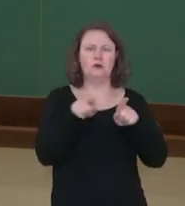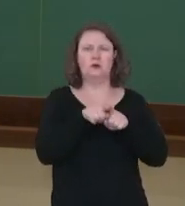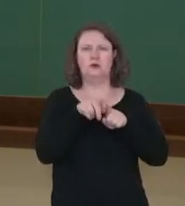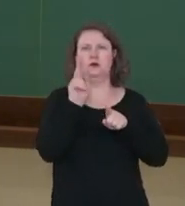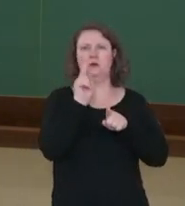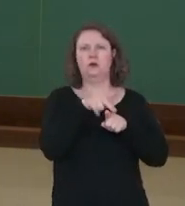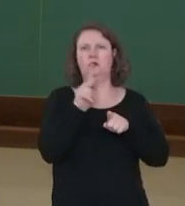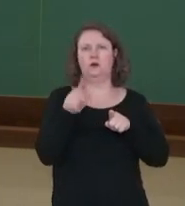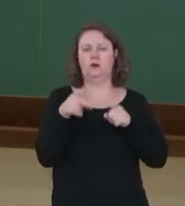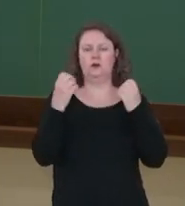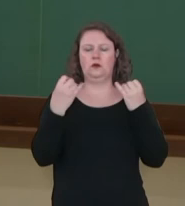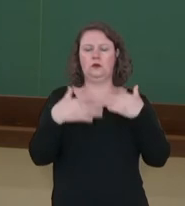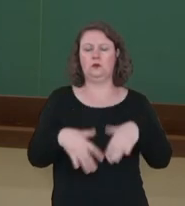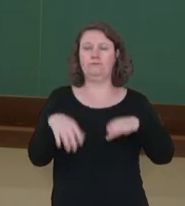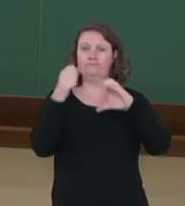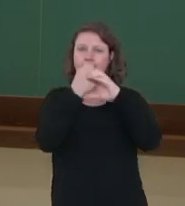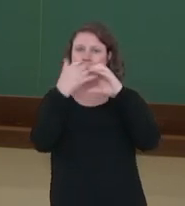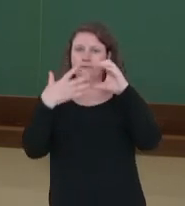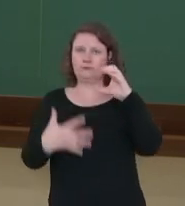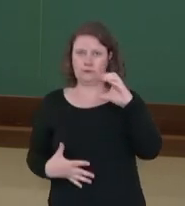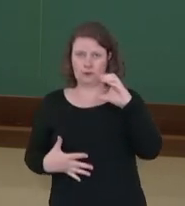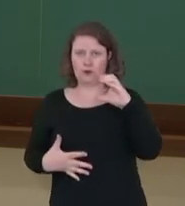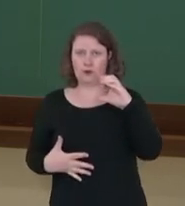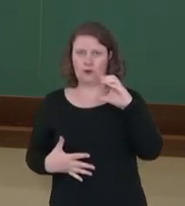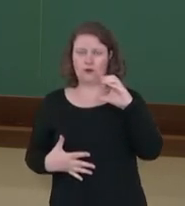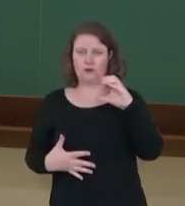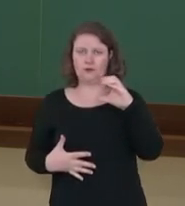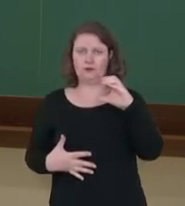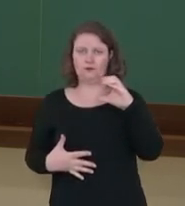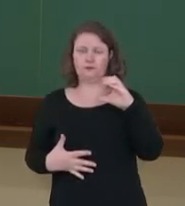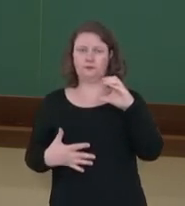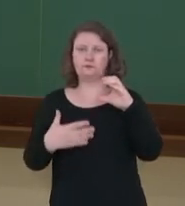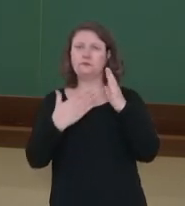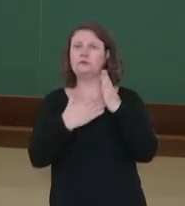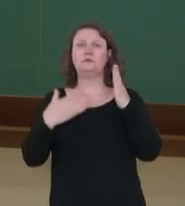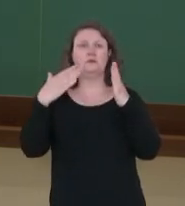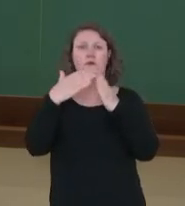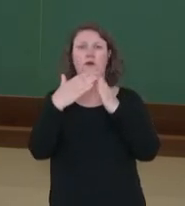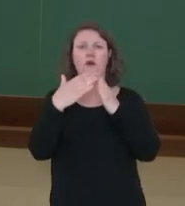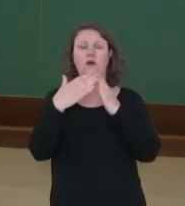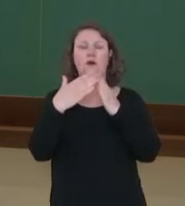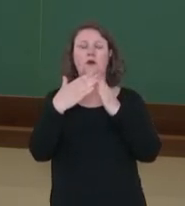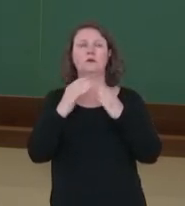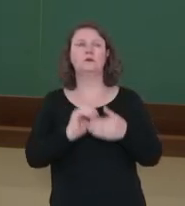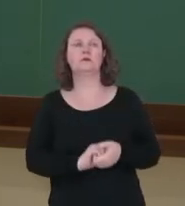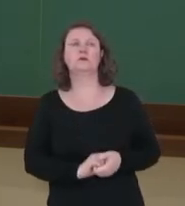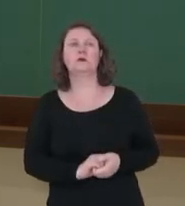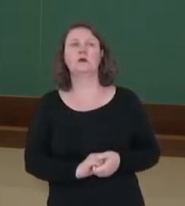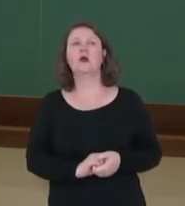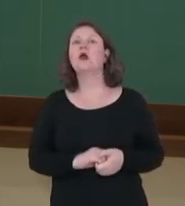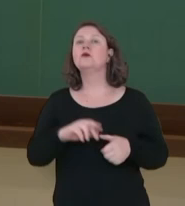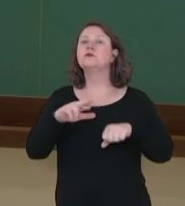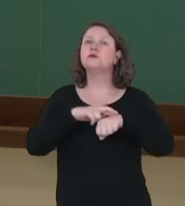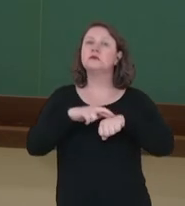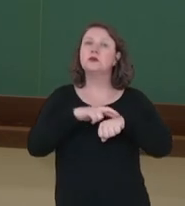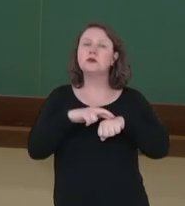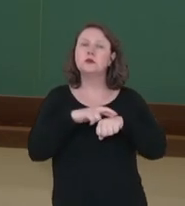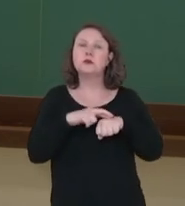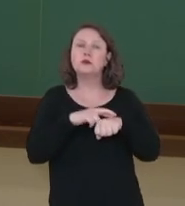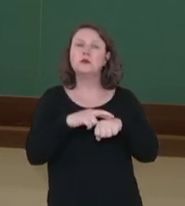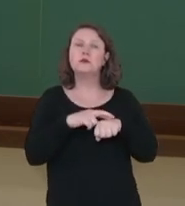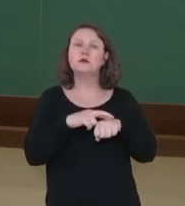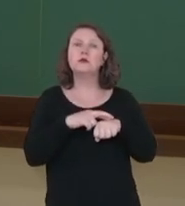de características dominantes e recessivas, nós conseguimos observar que o púrpura é